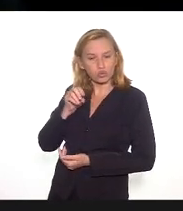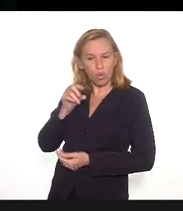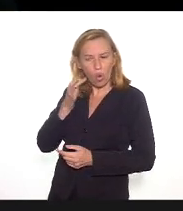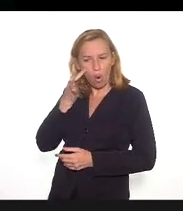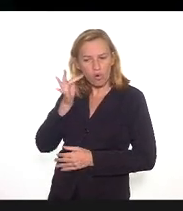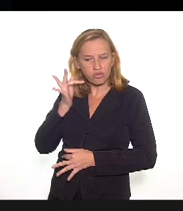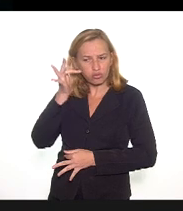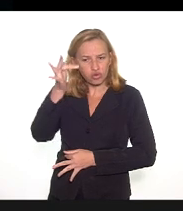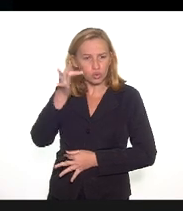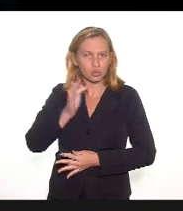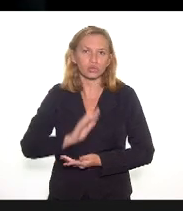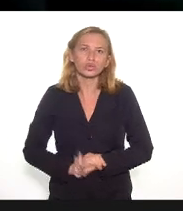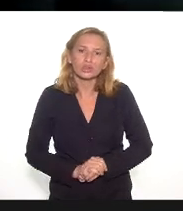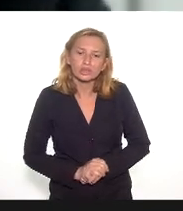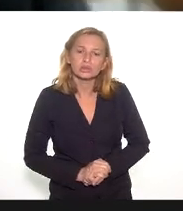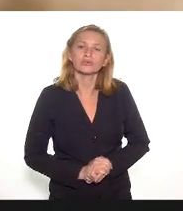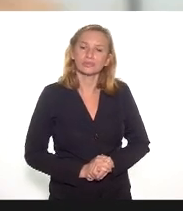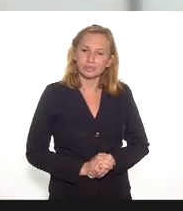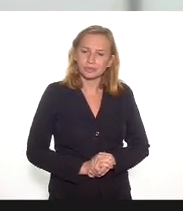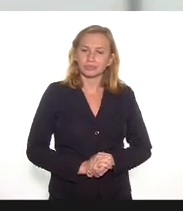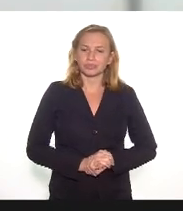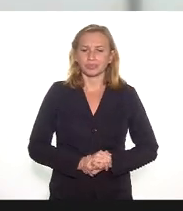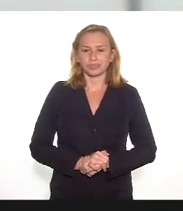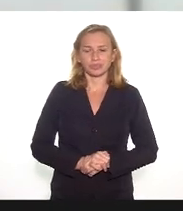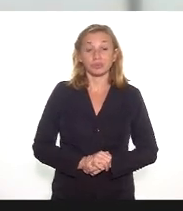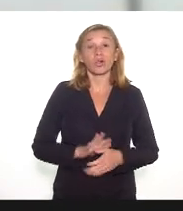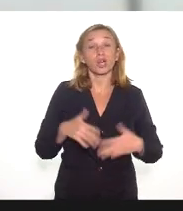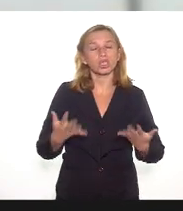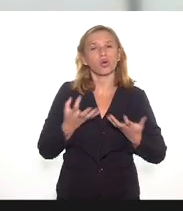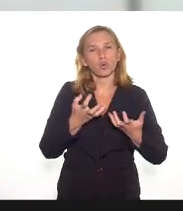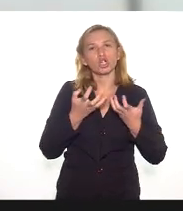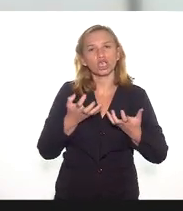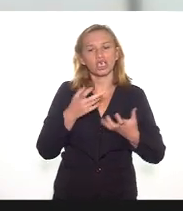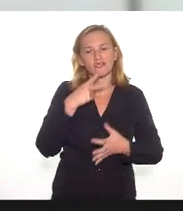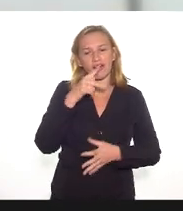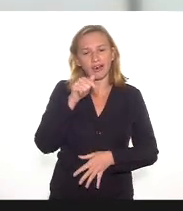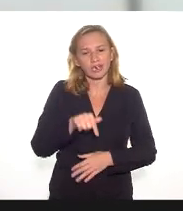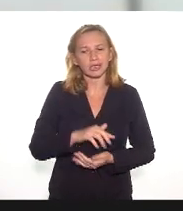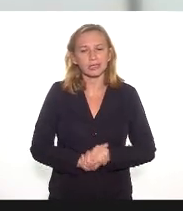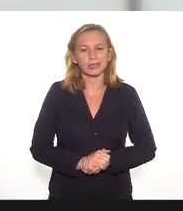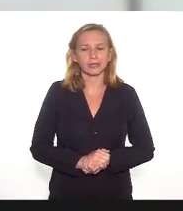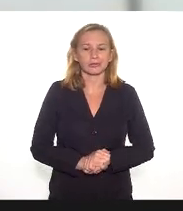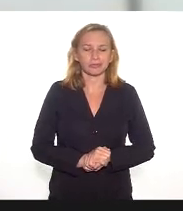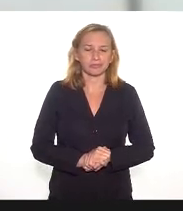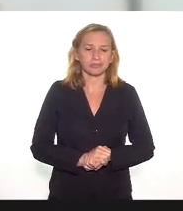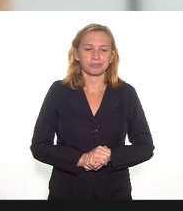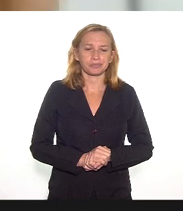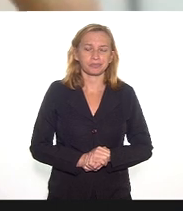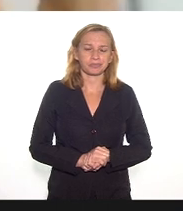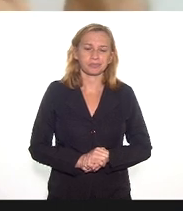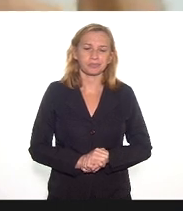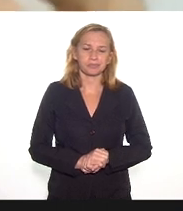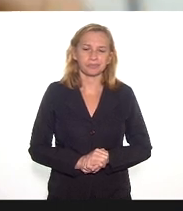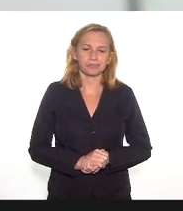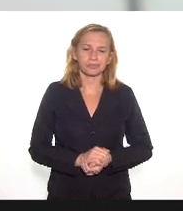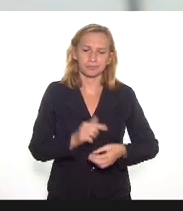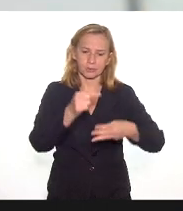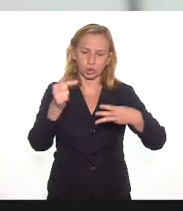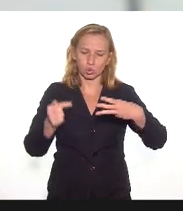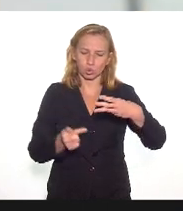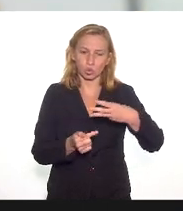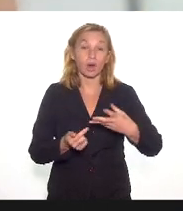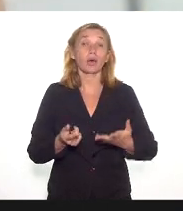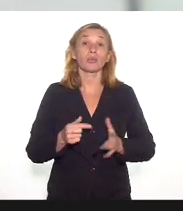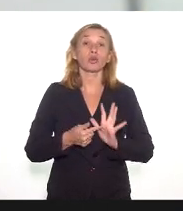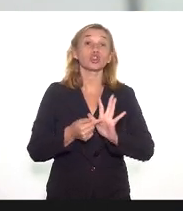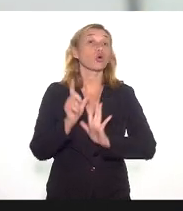para o futuro, olhando para o futuro. Então, eu queria trazer esses esclarecimentos para